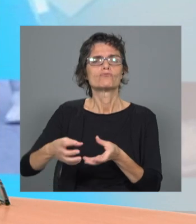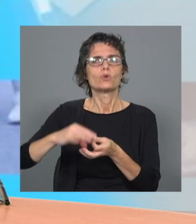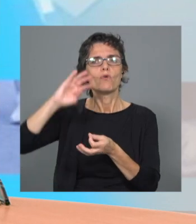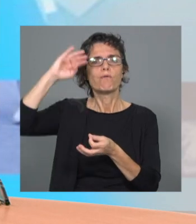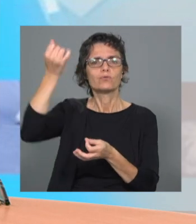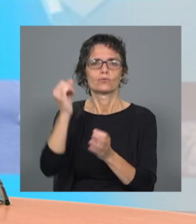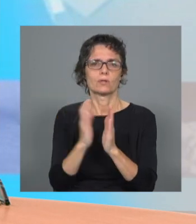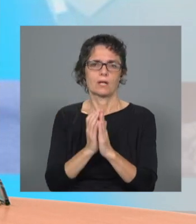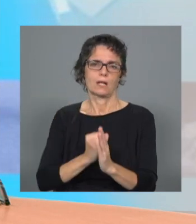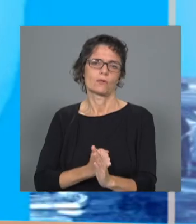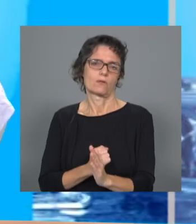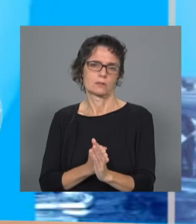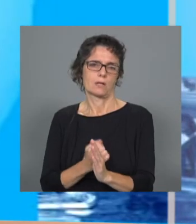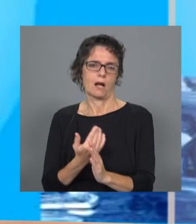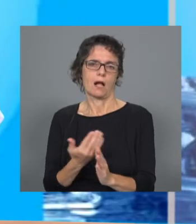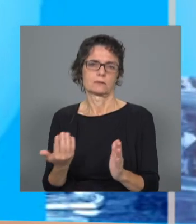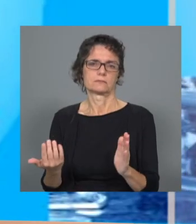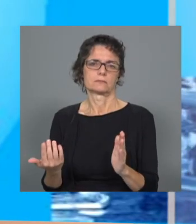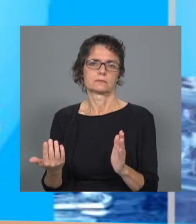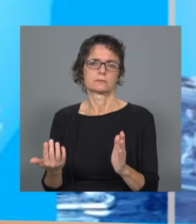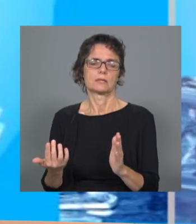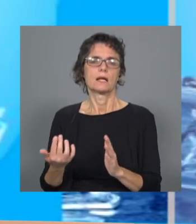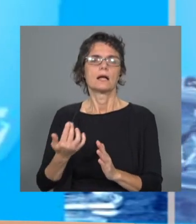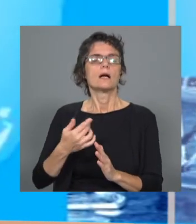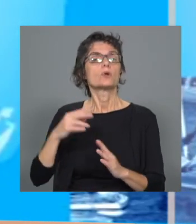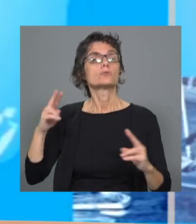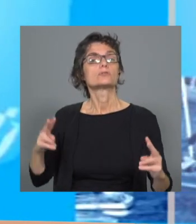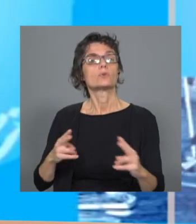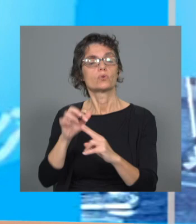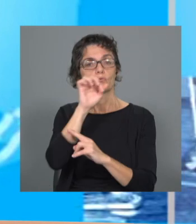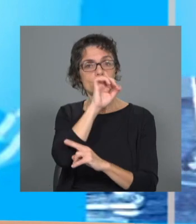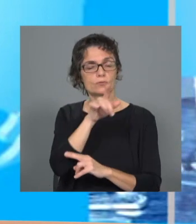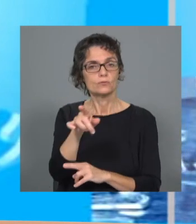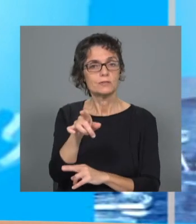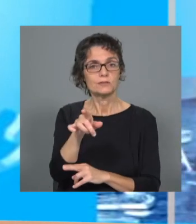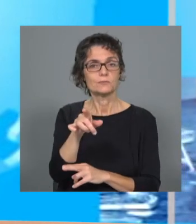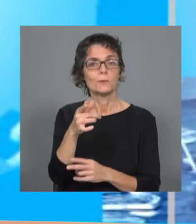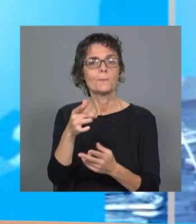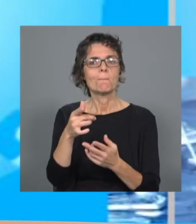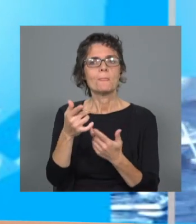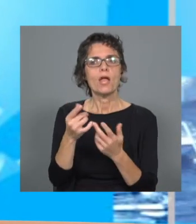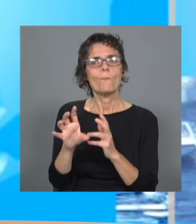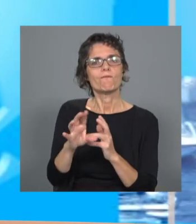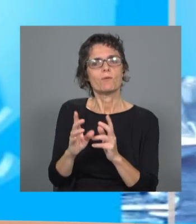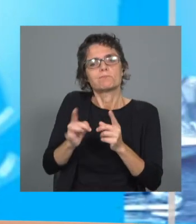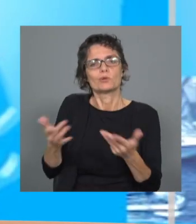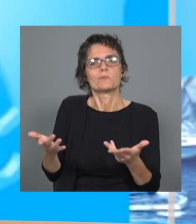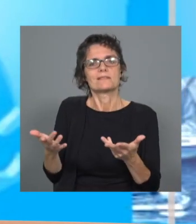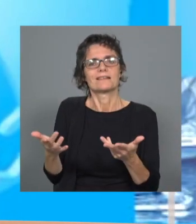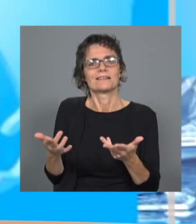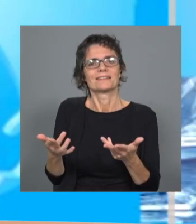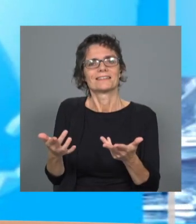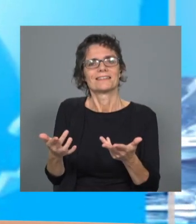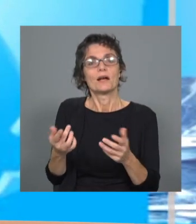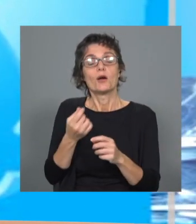constrói-se o sínodo sobre a sinodalidade poderia parecer uma pescadinha de rabo na boca, porém, para ser muito direto, é um sínodo sobre